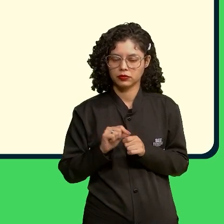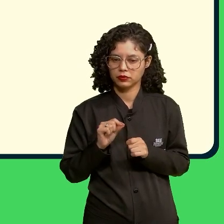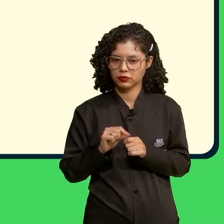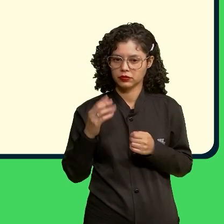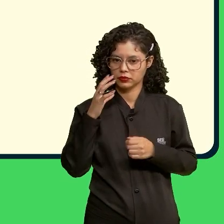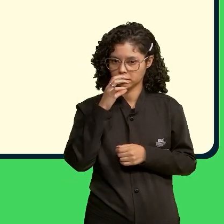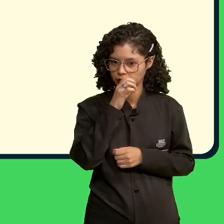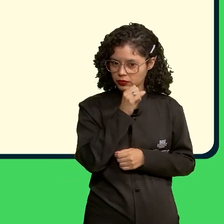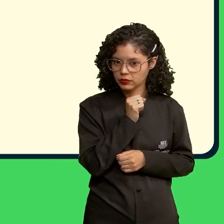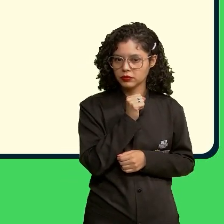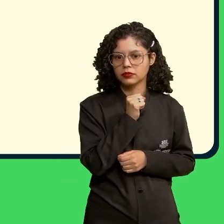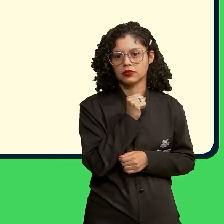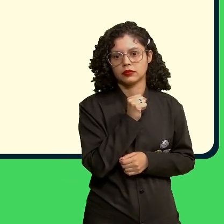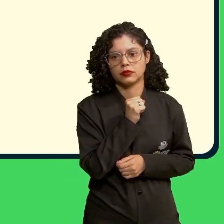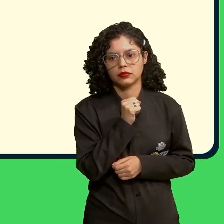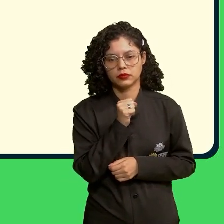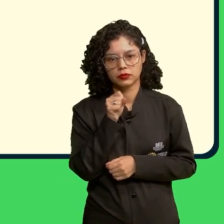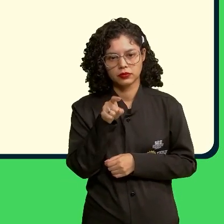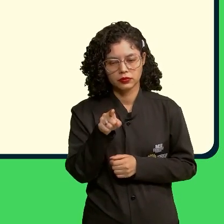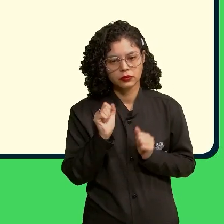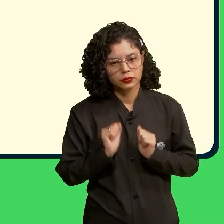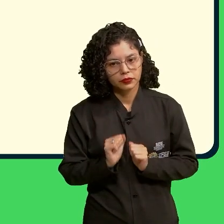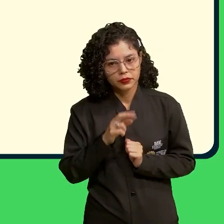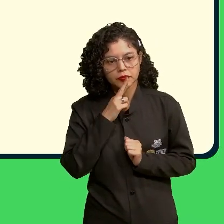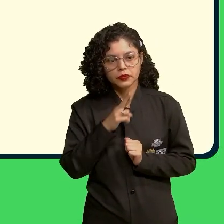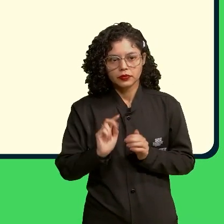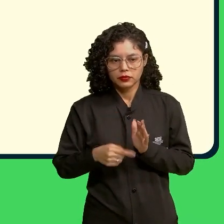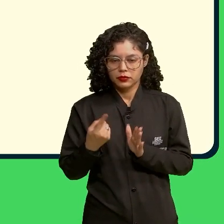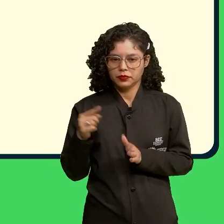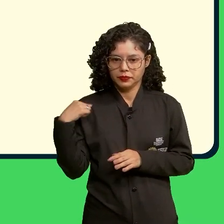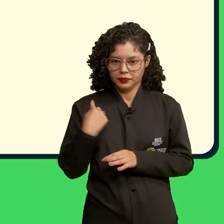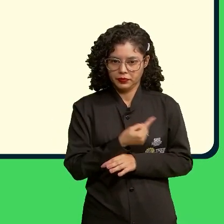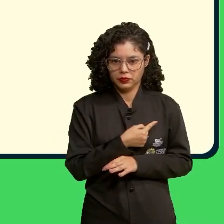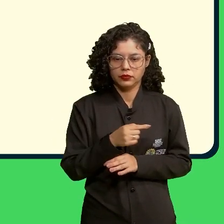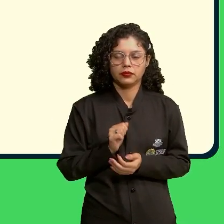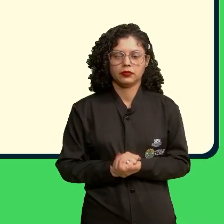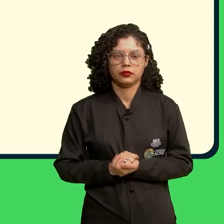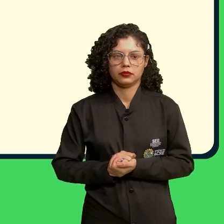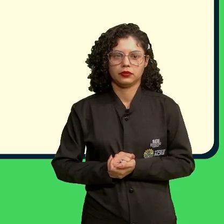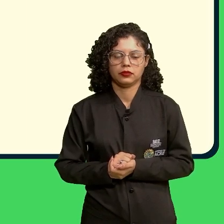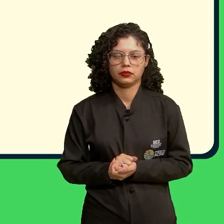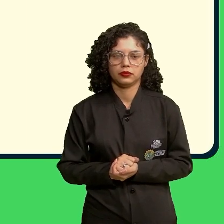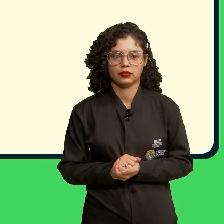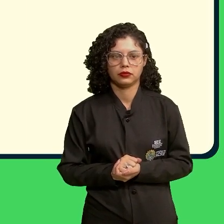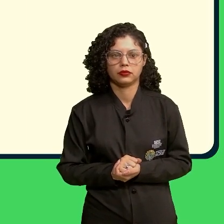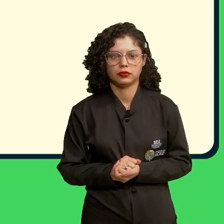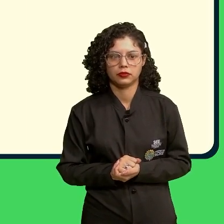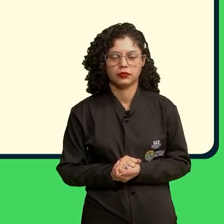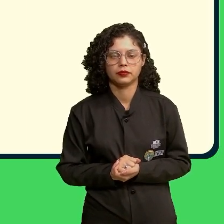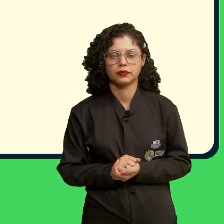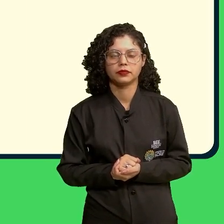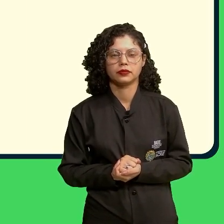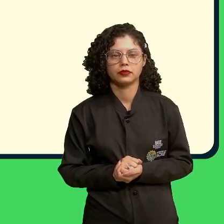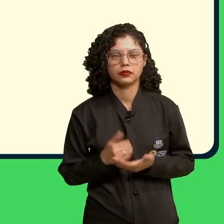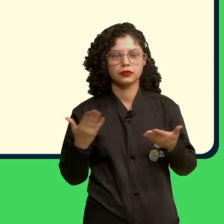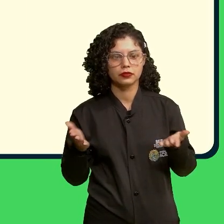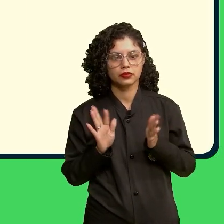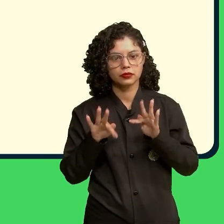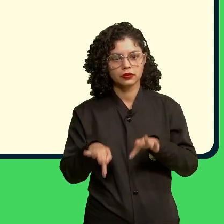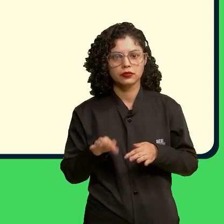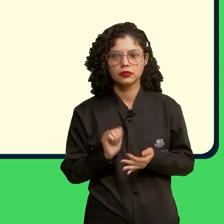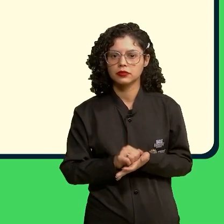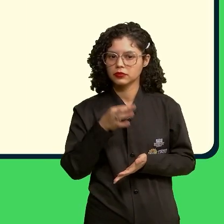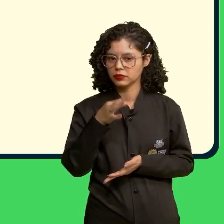bem rápida para que você possa responder primeiro do que a gente aqui no nosso estúdio, tá bom? E aí ao final